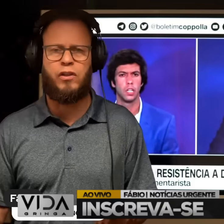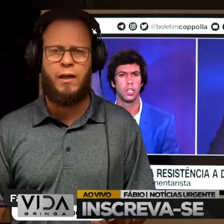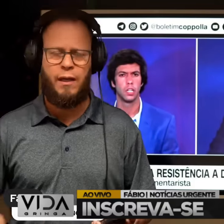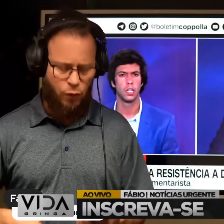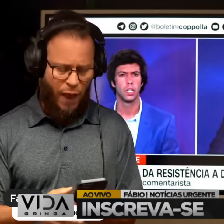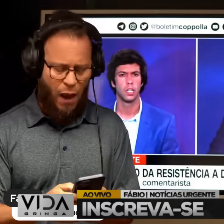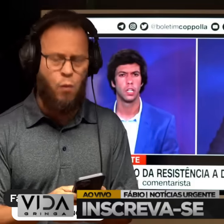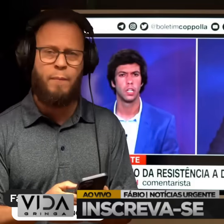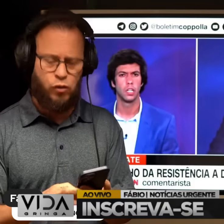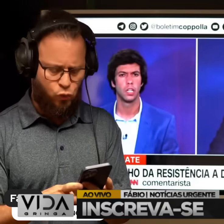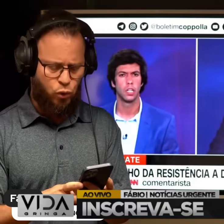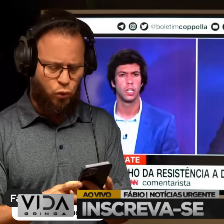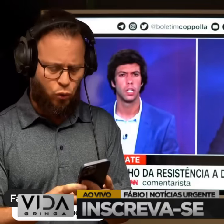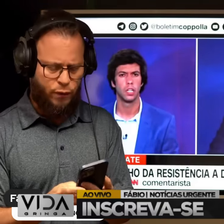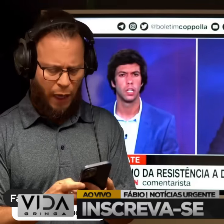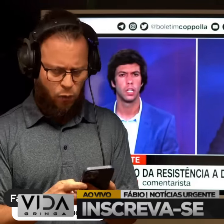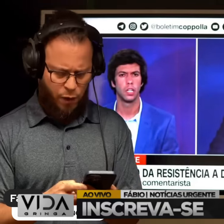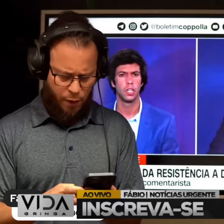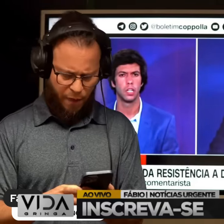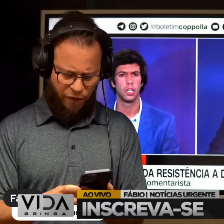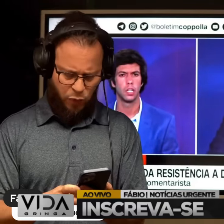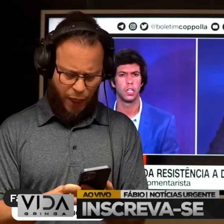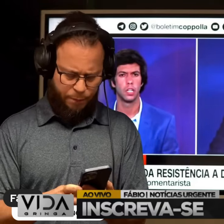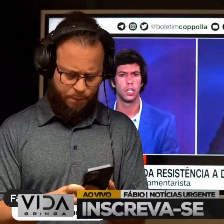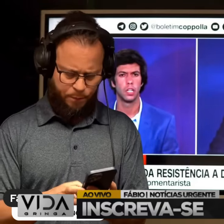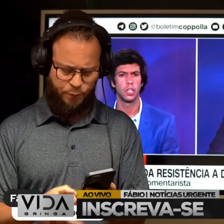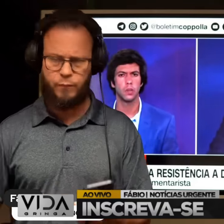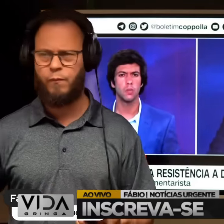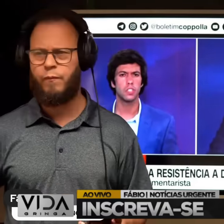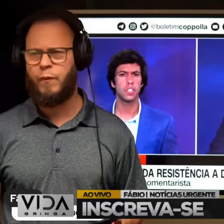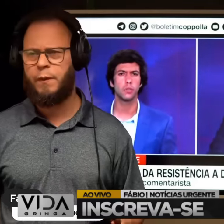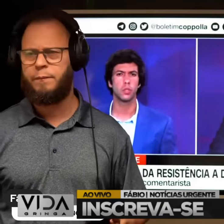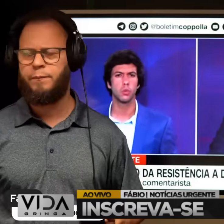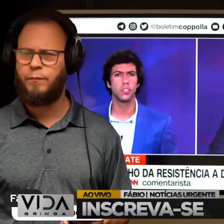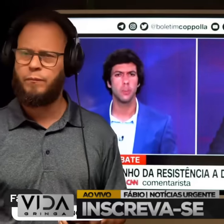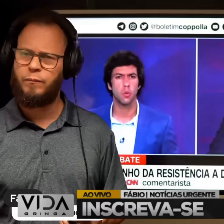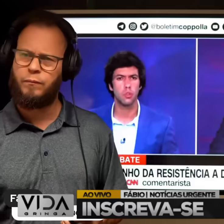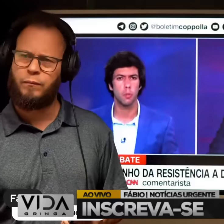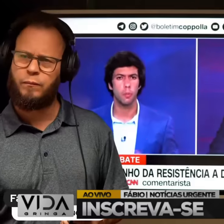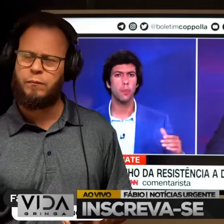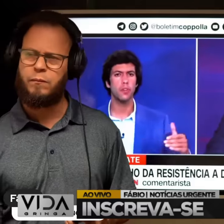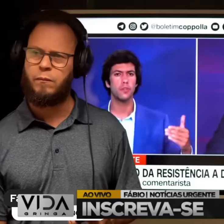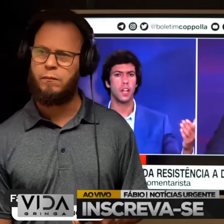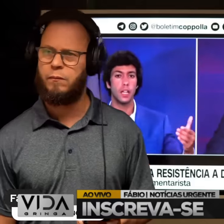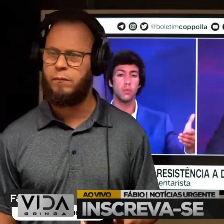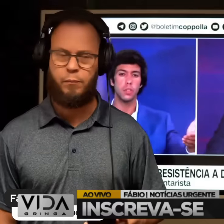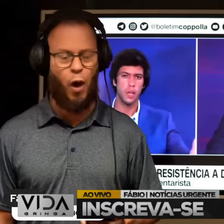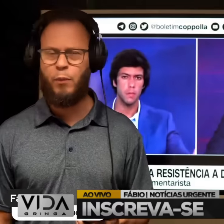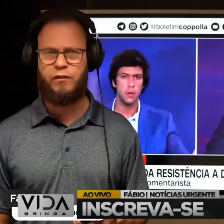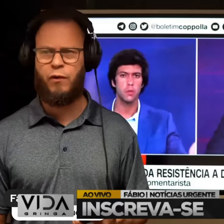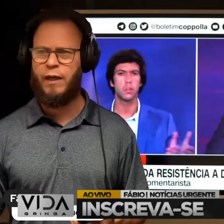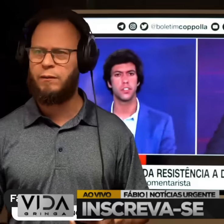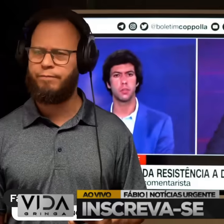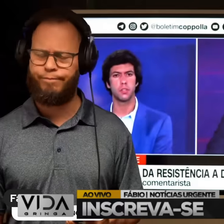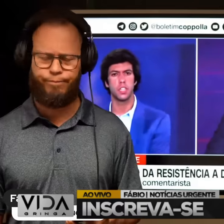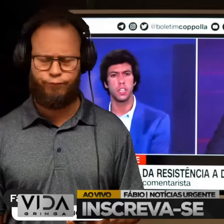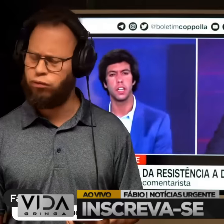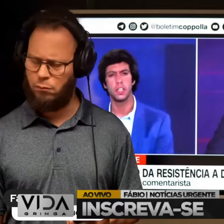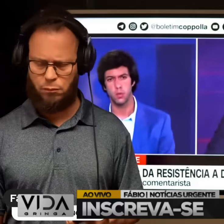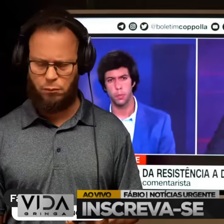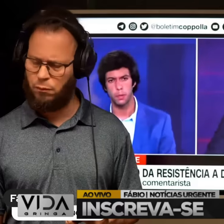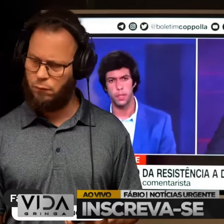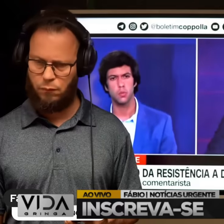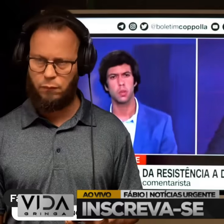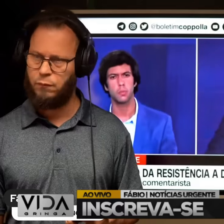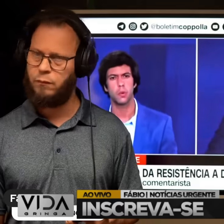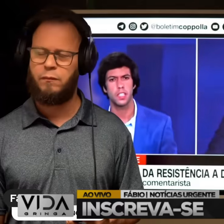republicanos. Então é um absurdo total. Mas vamos lá. Considerando que Lula indicou seu próprio advogado. Próprio advogado. Aqui, na